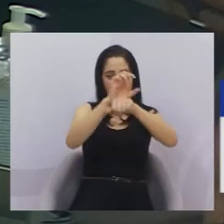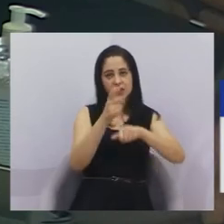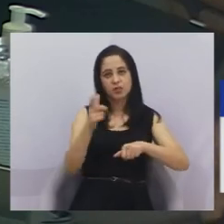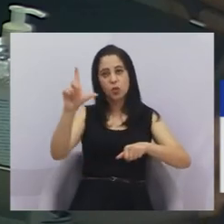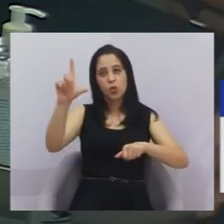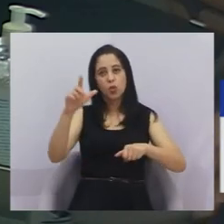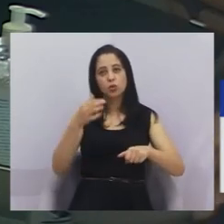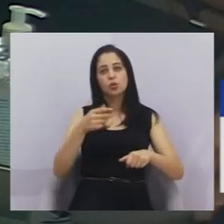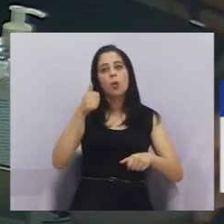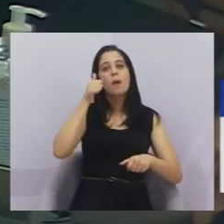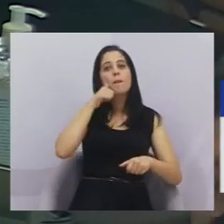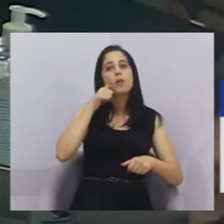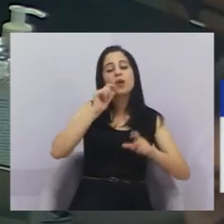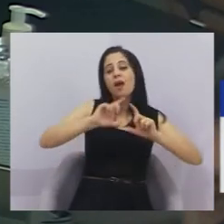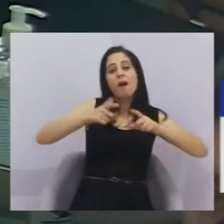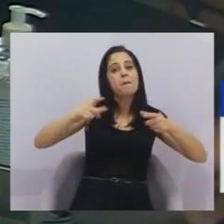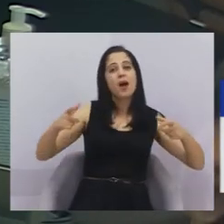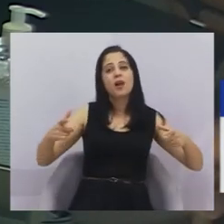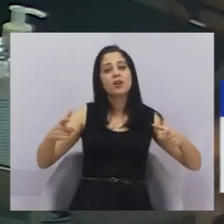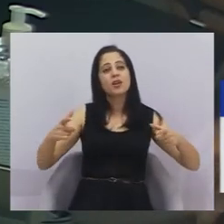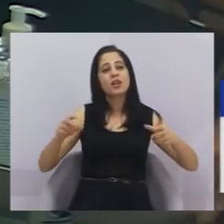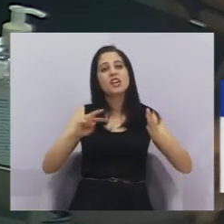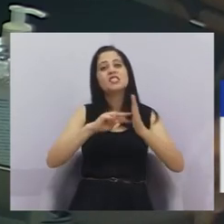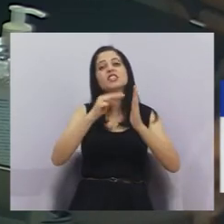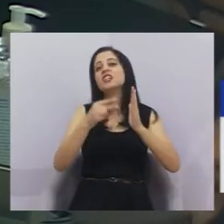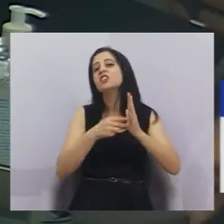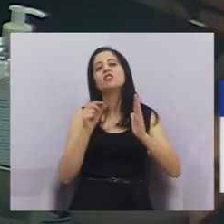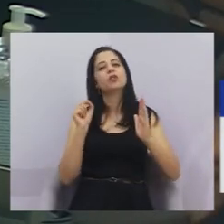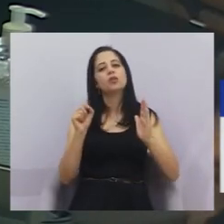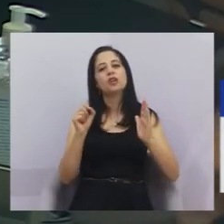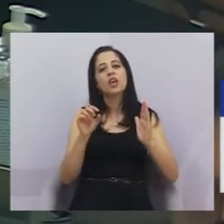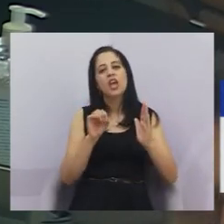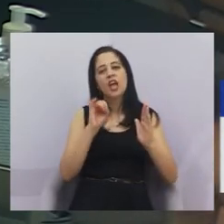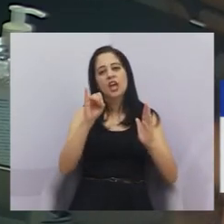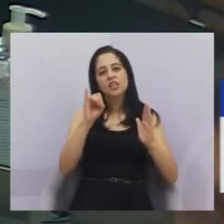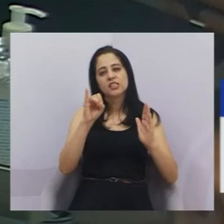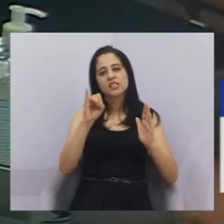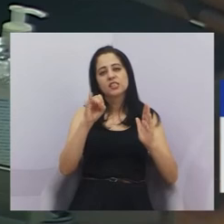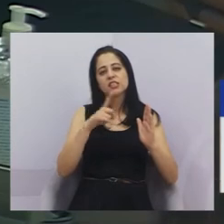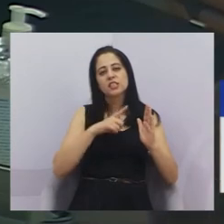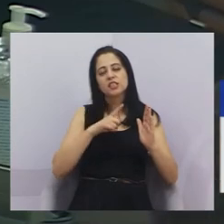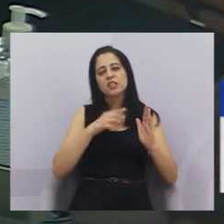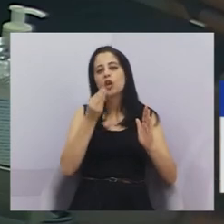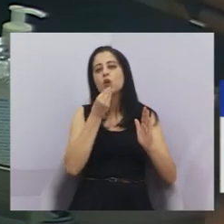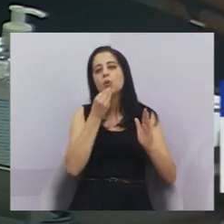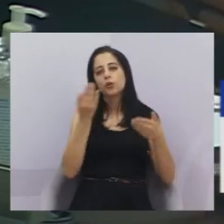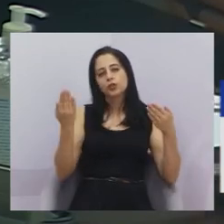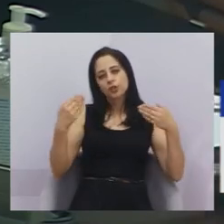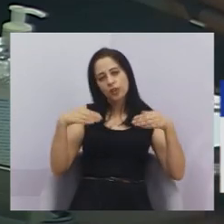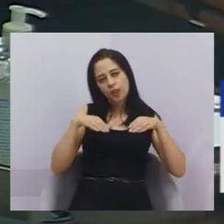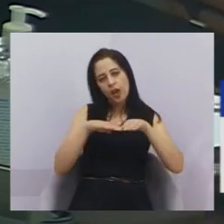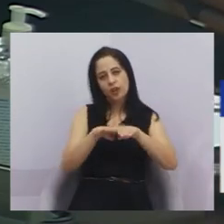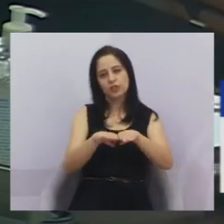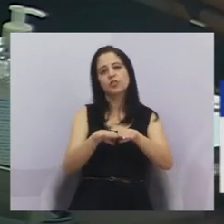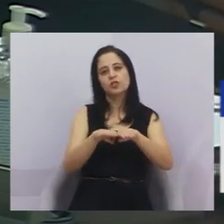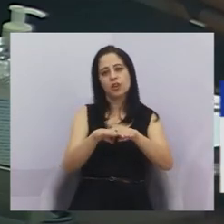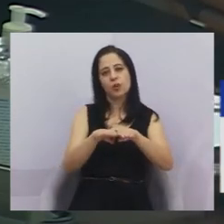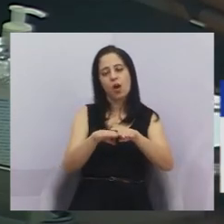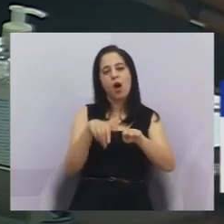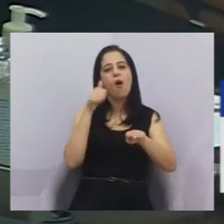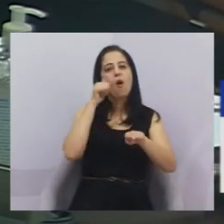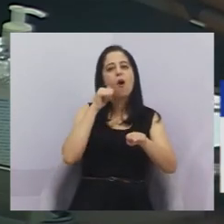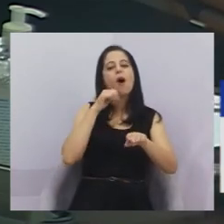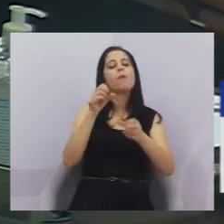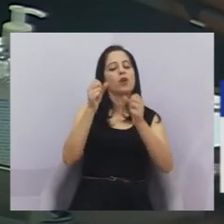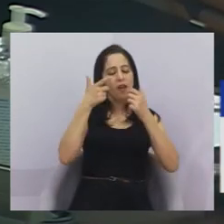participação maior ainda na OAB. Isso mostra que quando é dado condições iguais, a mulher ocupa o seu espaço